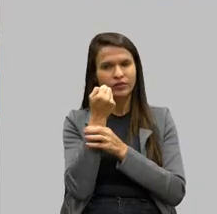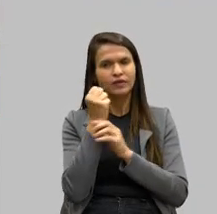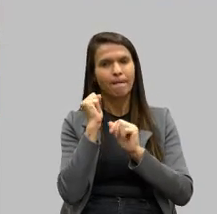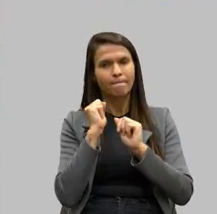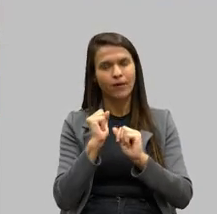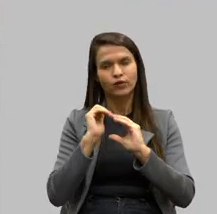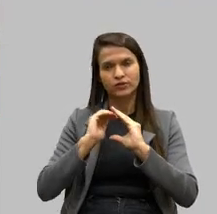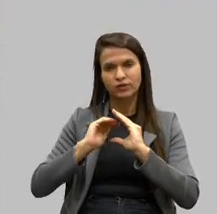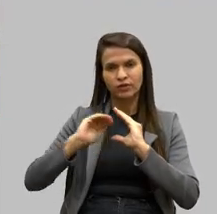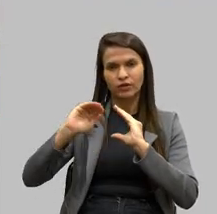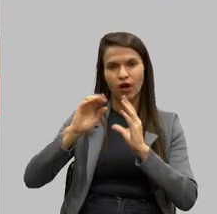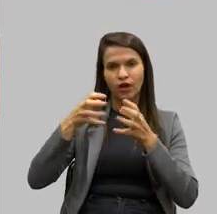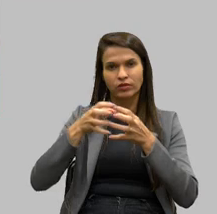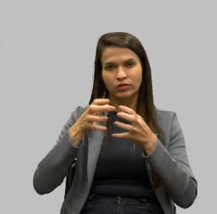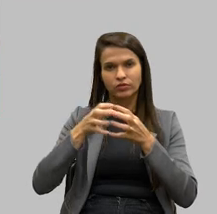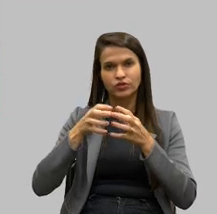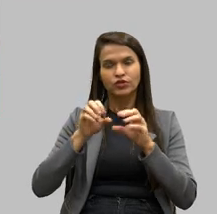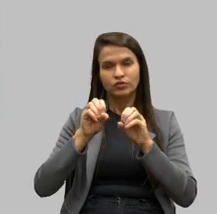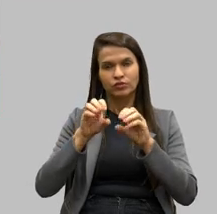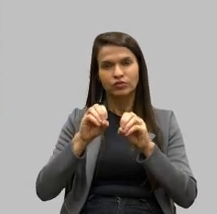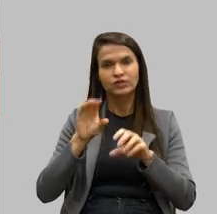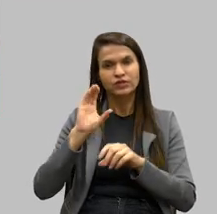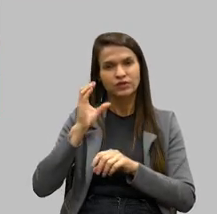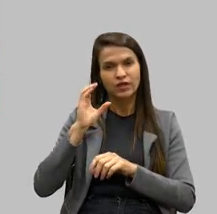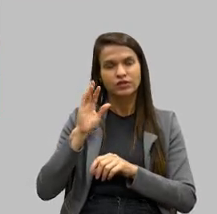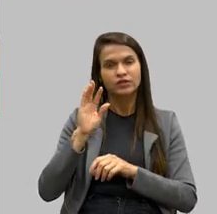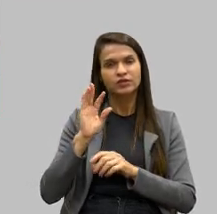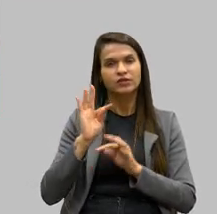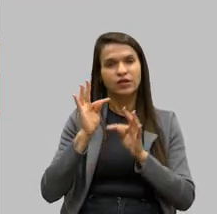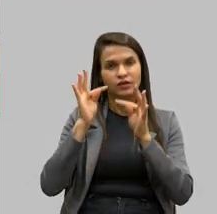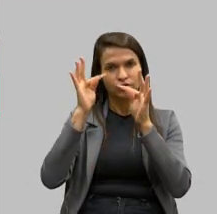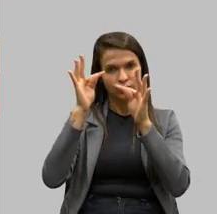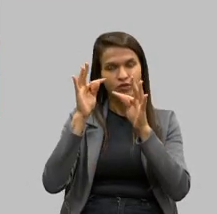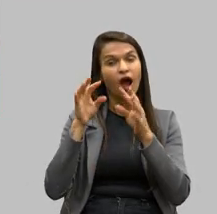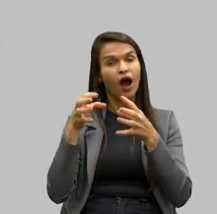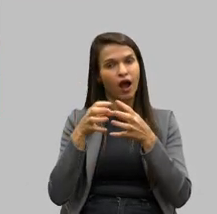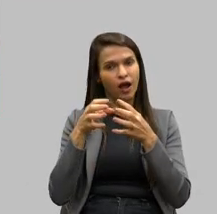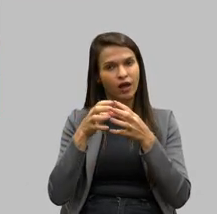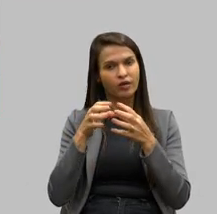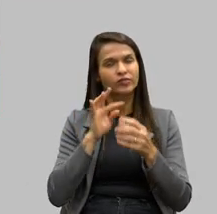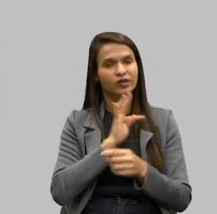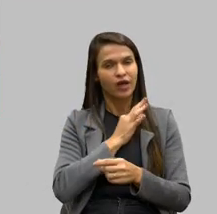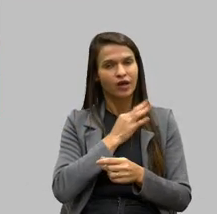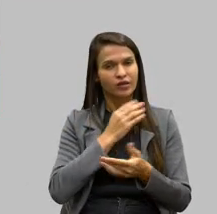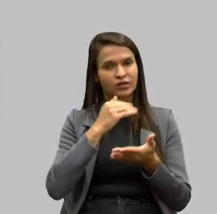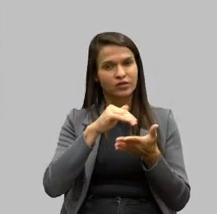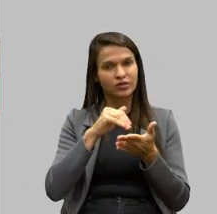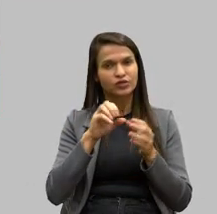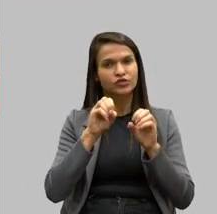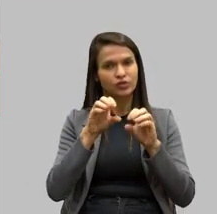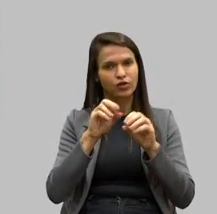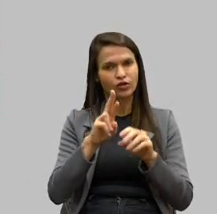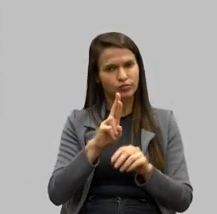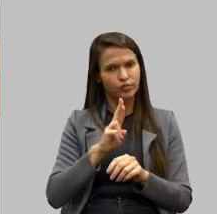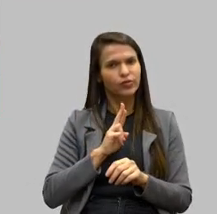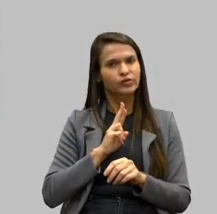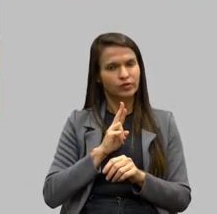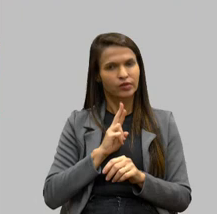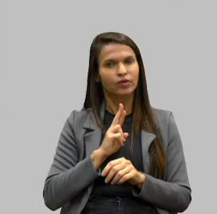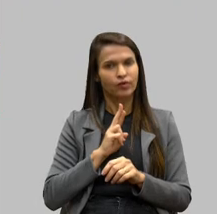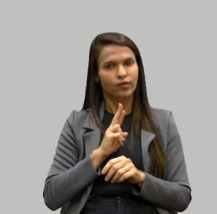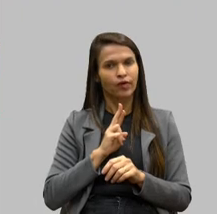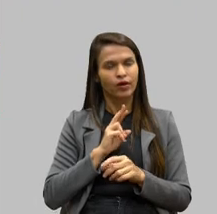Comissão de Educação, Ciência e Tecnologia, porque a equipe técnica da Secretaria de Educação respondeu à nossa diligência.